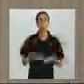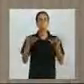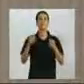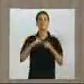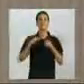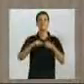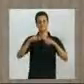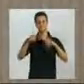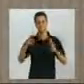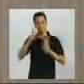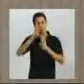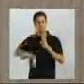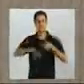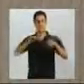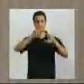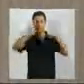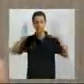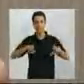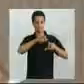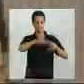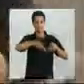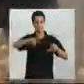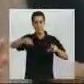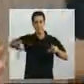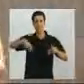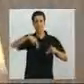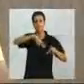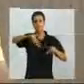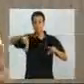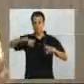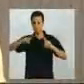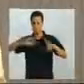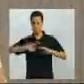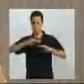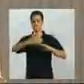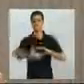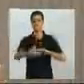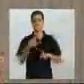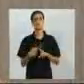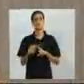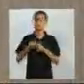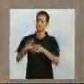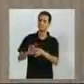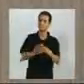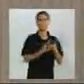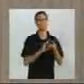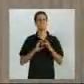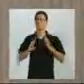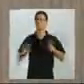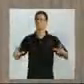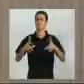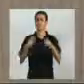elevadas e outros projetos relacionados à segurança, dentro daquilo que é possível no trabalho em conjunto municipal, com o SEGS e tal.